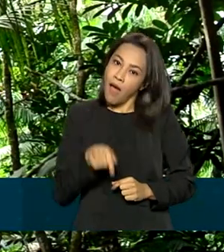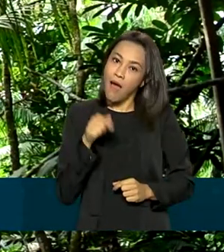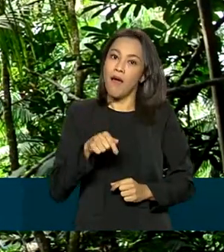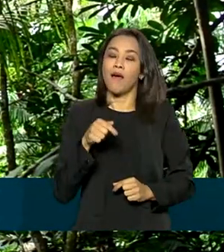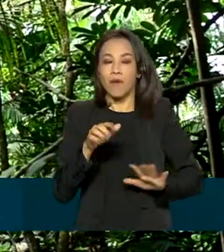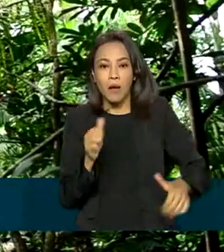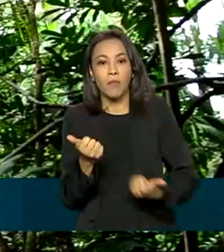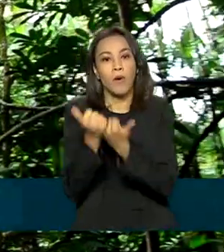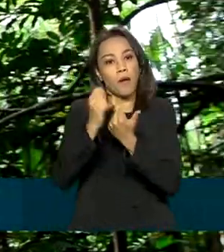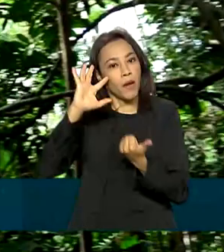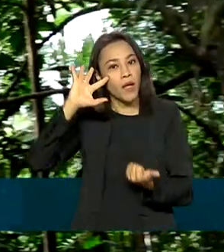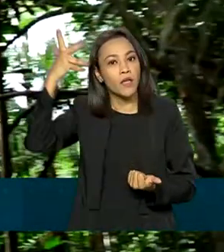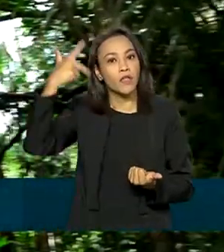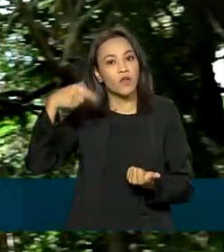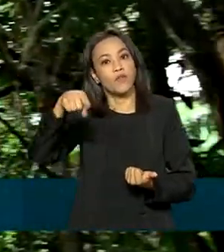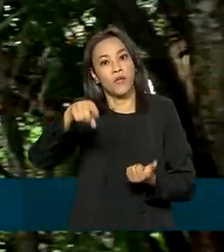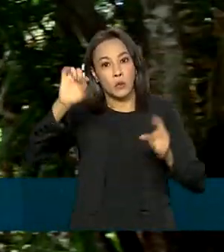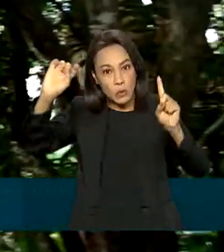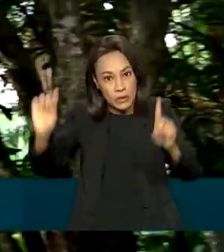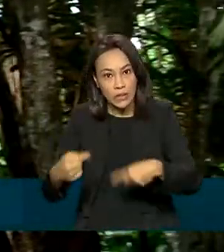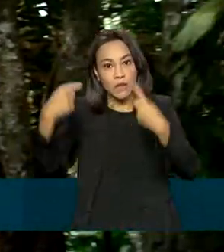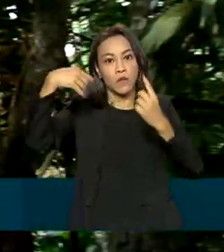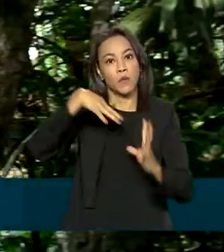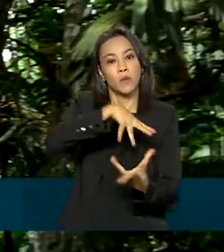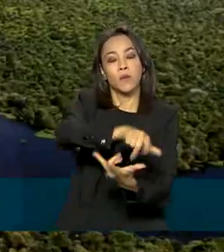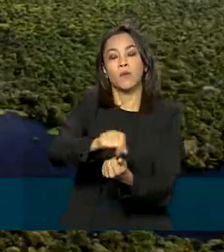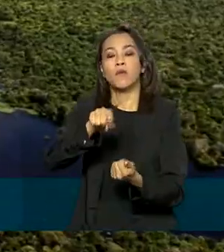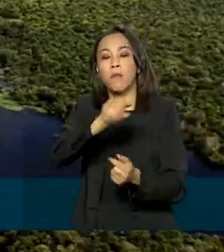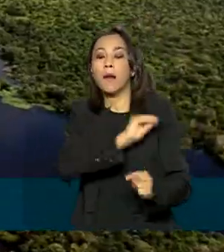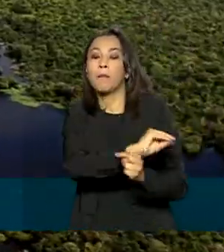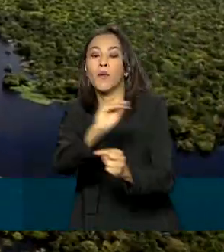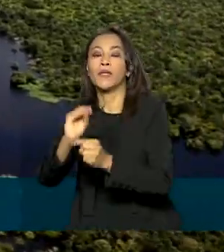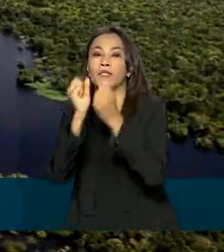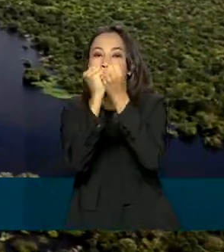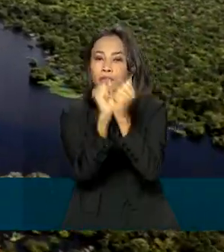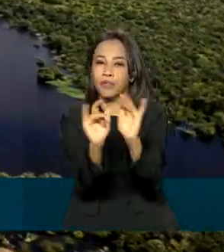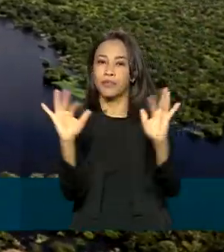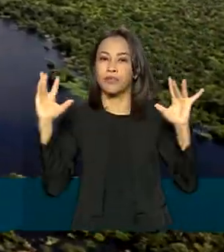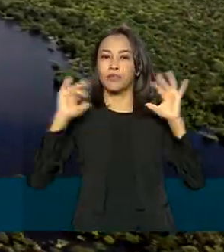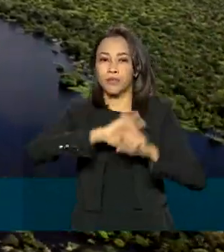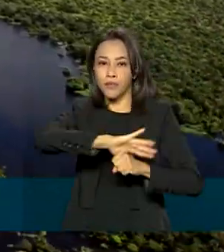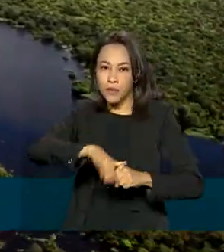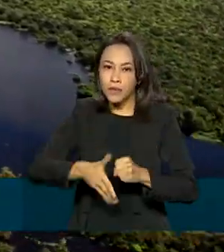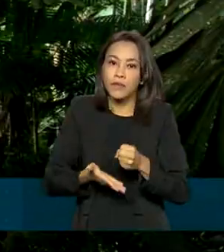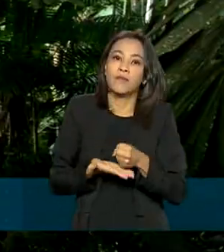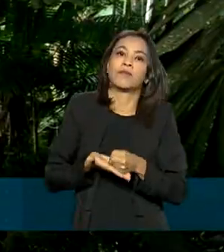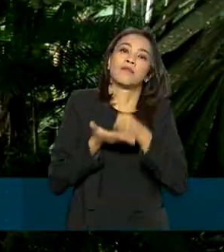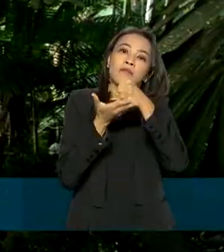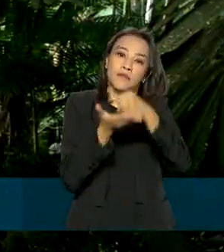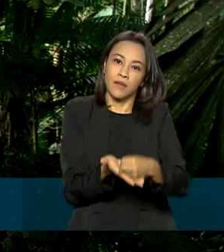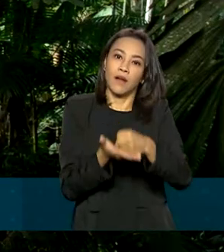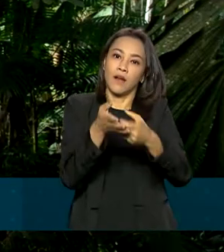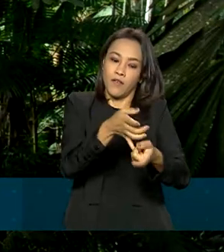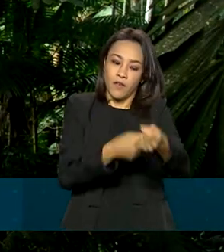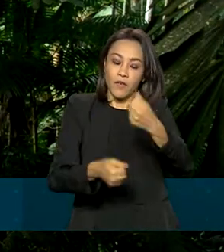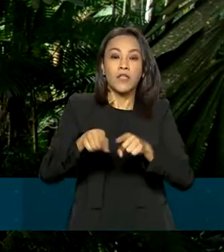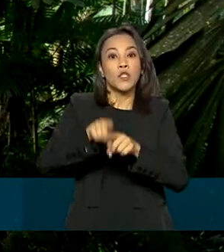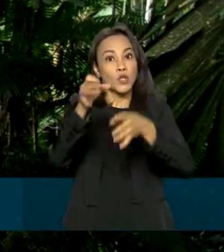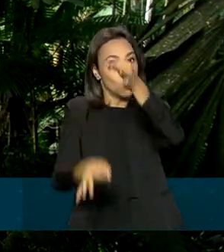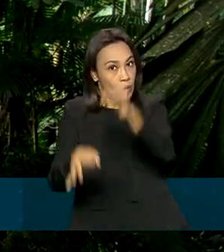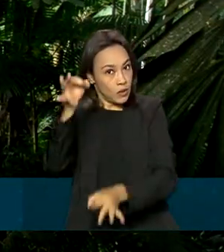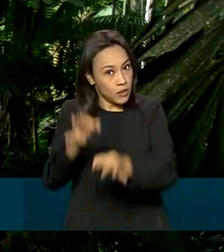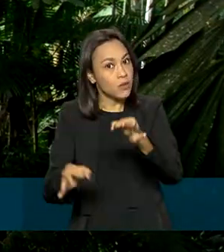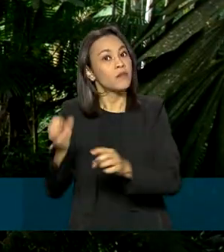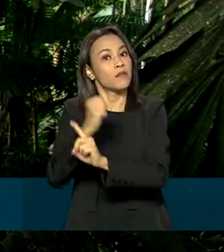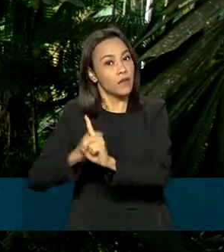para superar o desafio global em busca de uma nova economia verde, que busca aliar o crescimento econômico com justiça social e